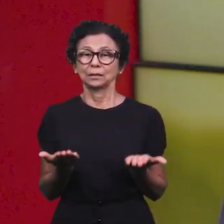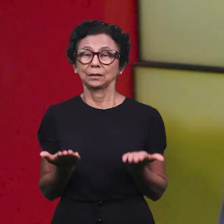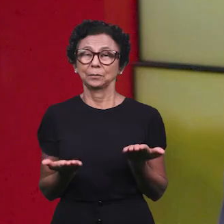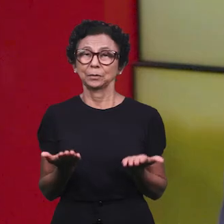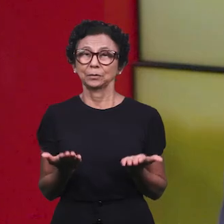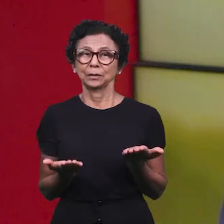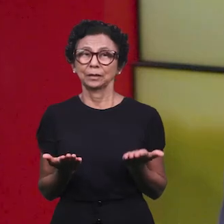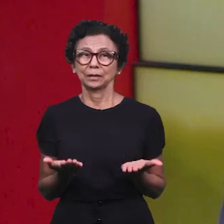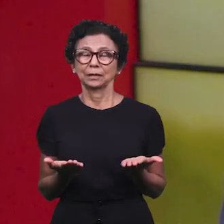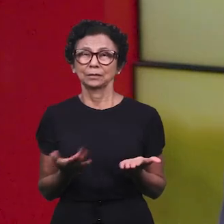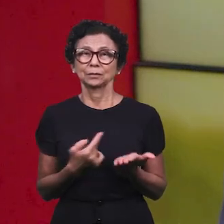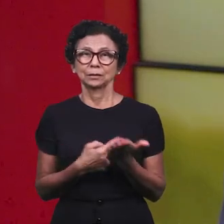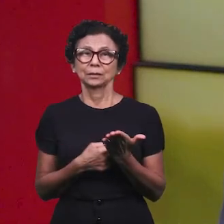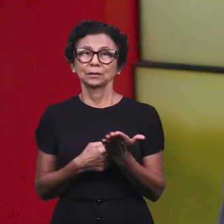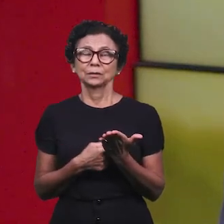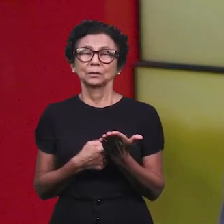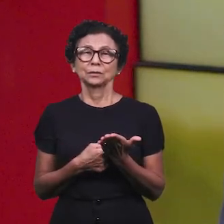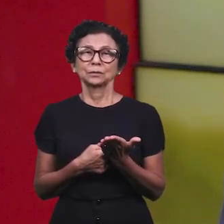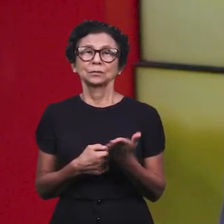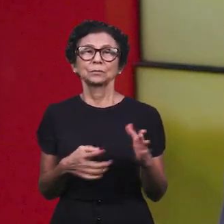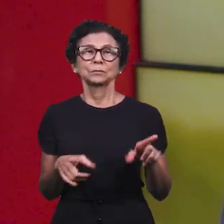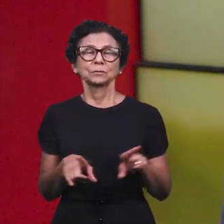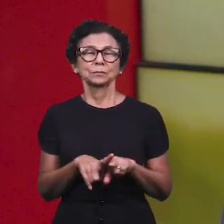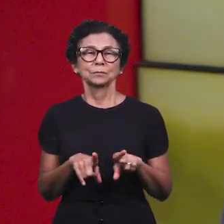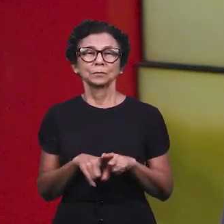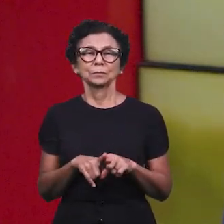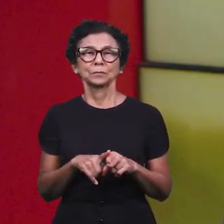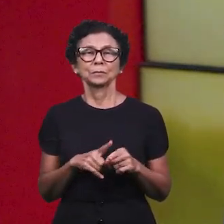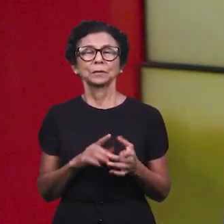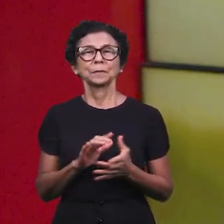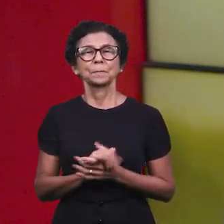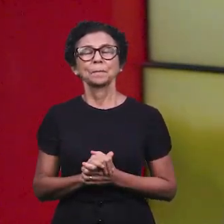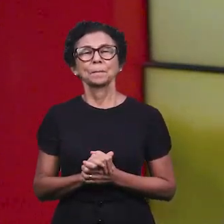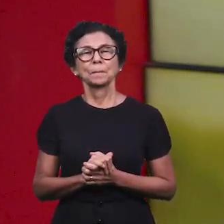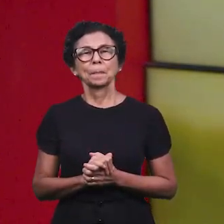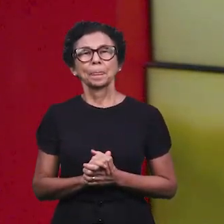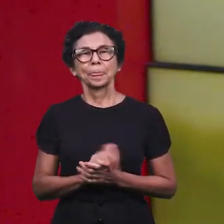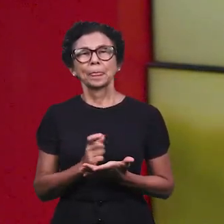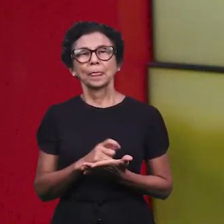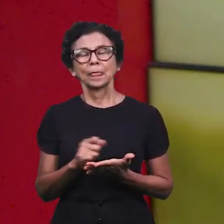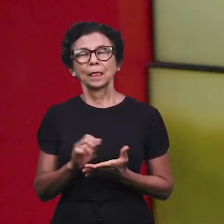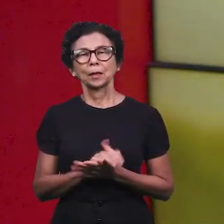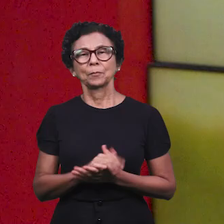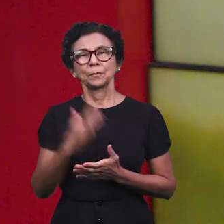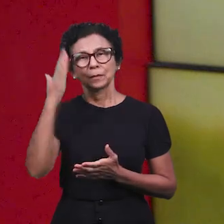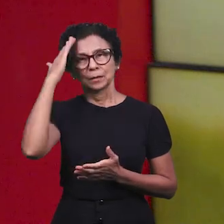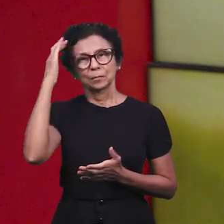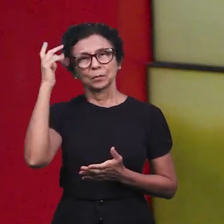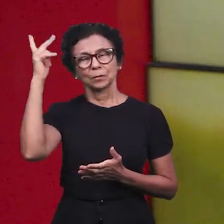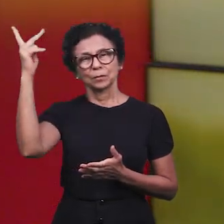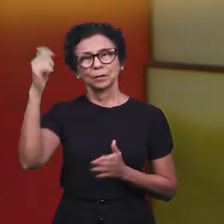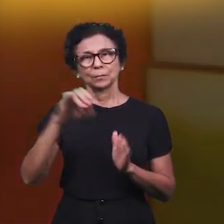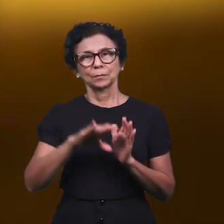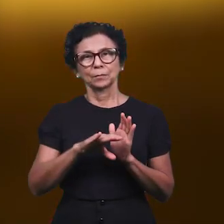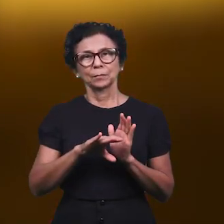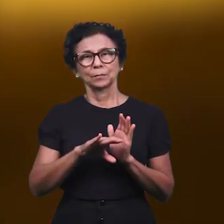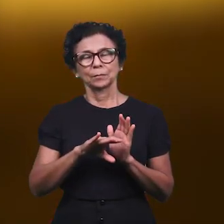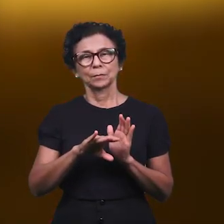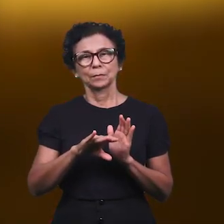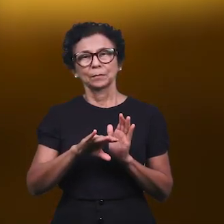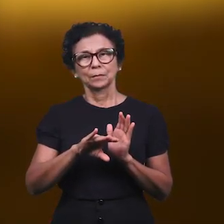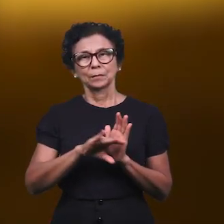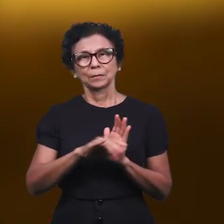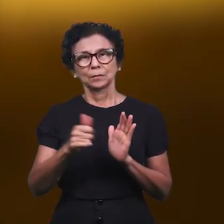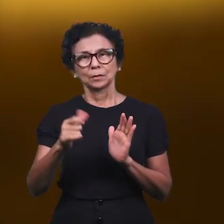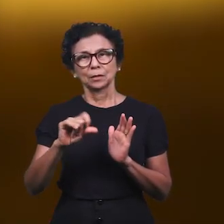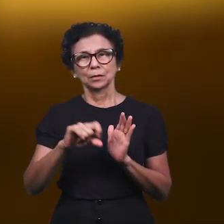Então, isso nos ajuda. Agora, tem um provérbio, eu anotei aqui, 19:18, diz assim: